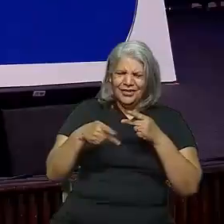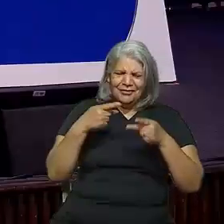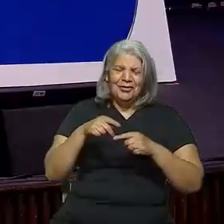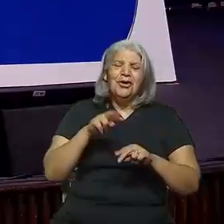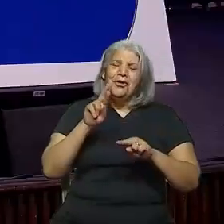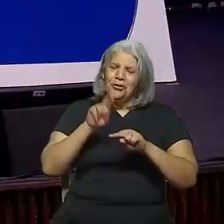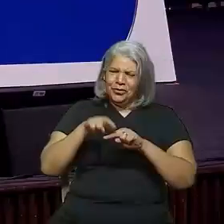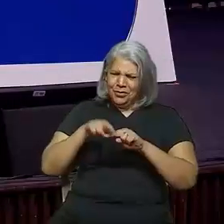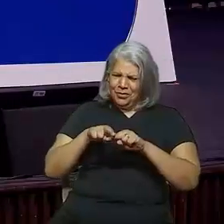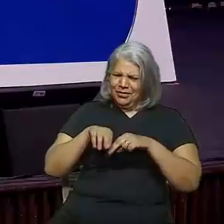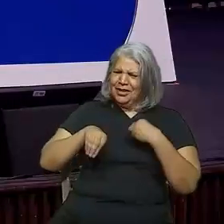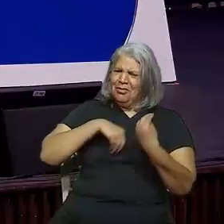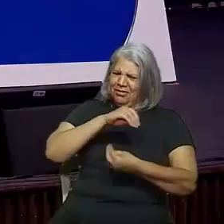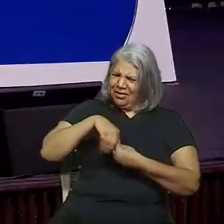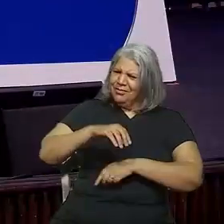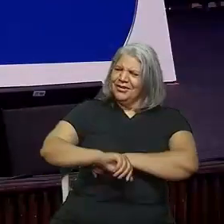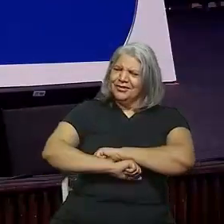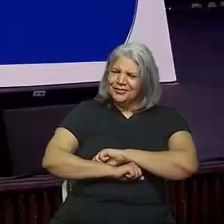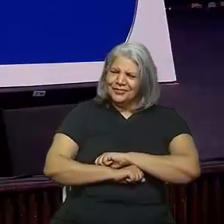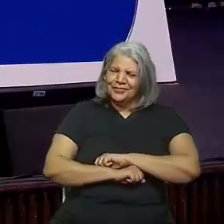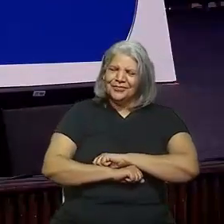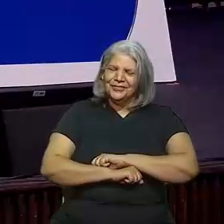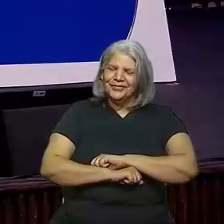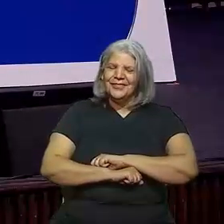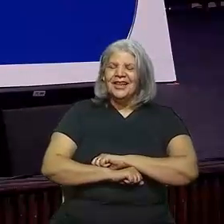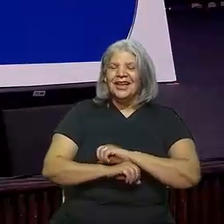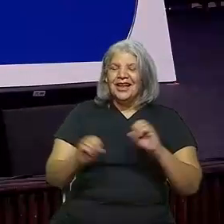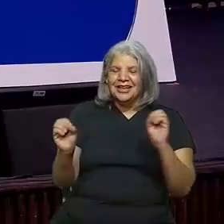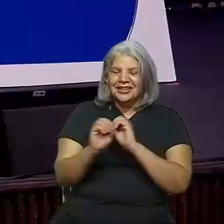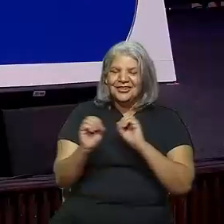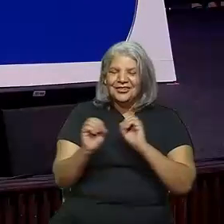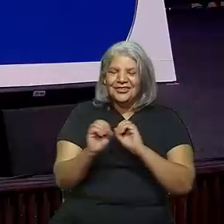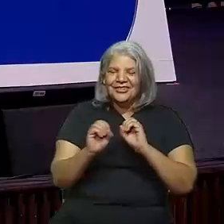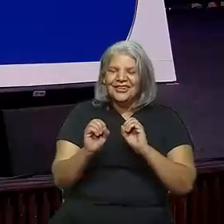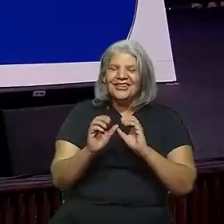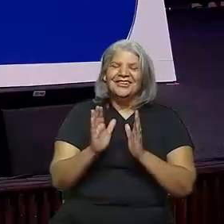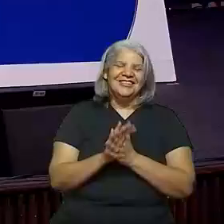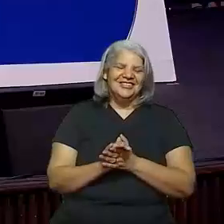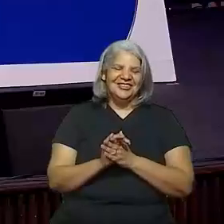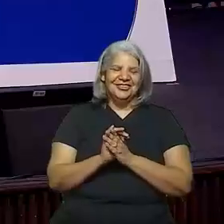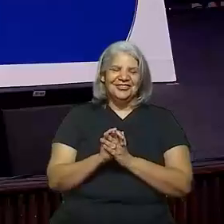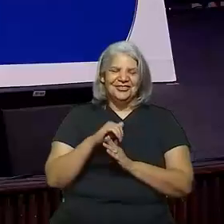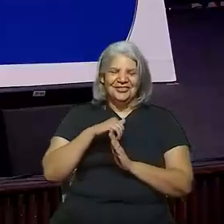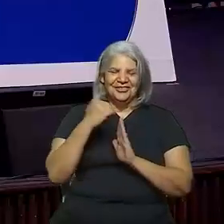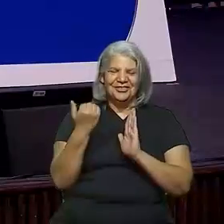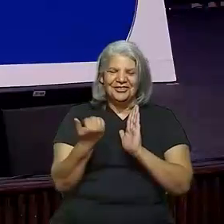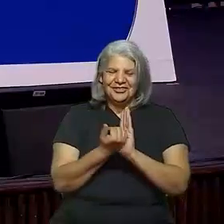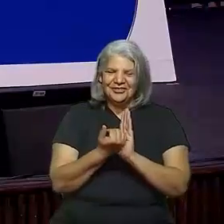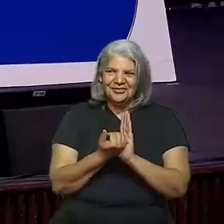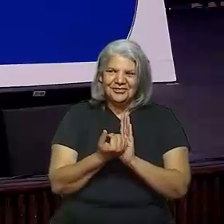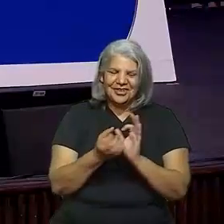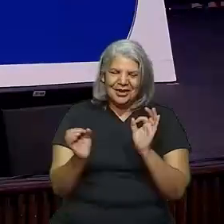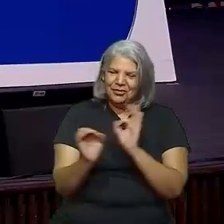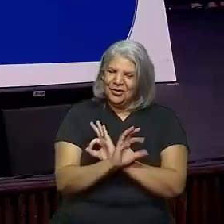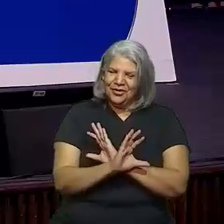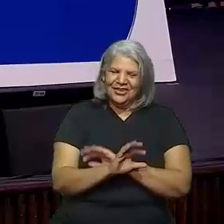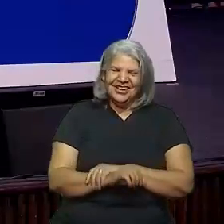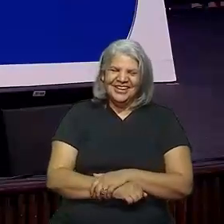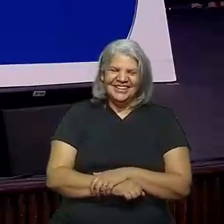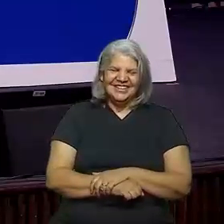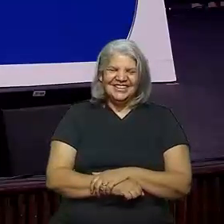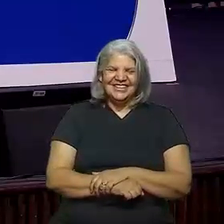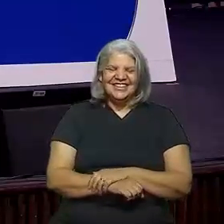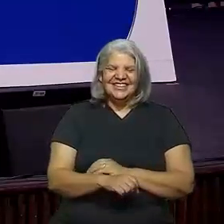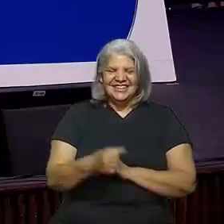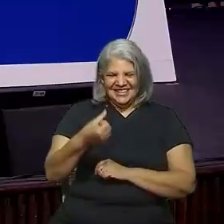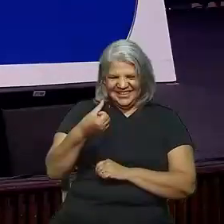atrapalhando. Não, é porque zerou tudo ali, 0 por 0, olha. Zero. 6 zeros. 6 zeros